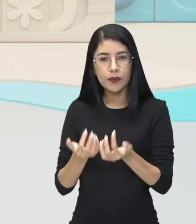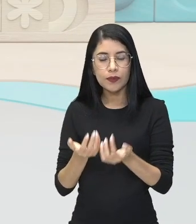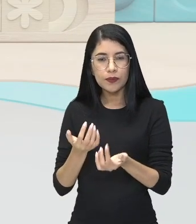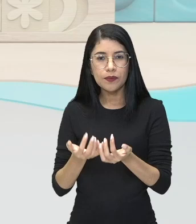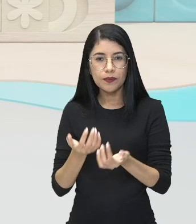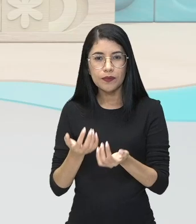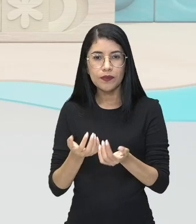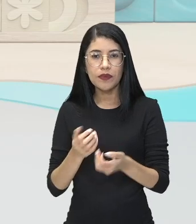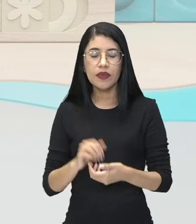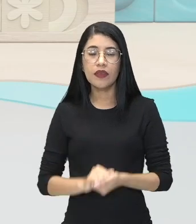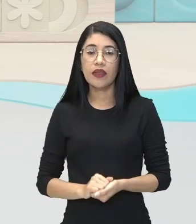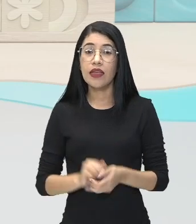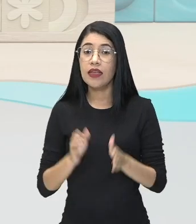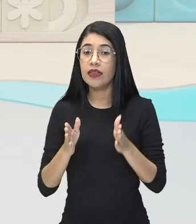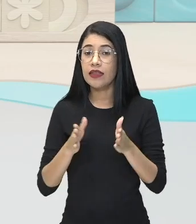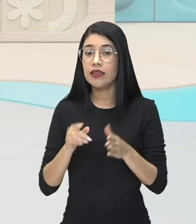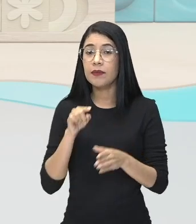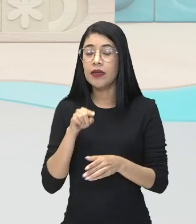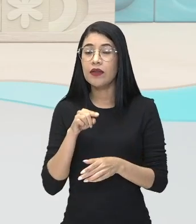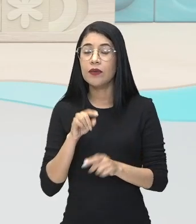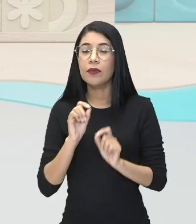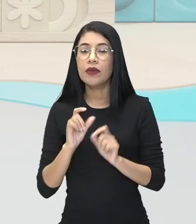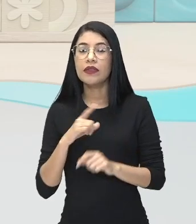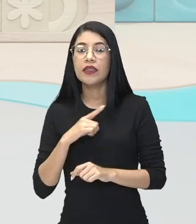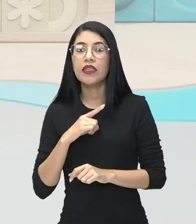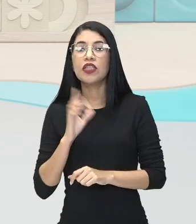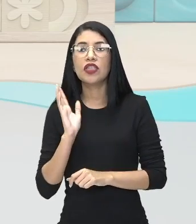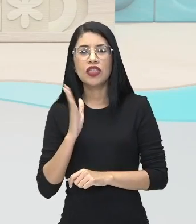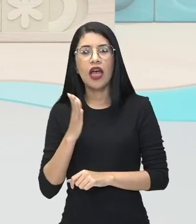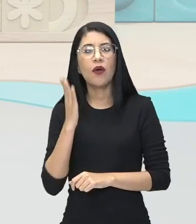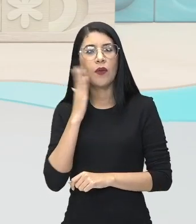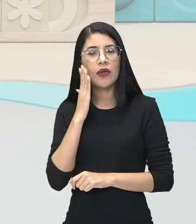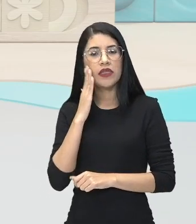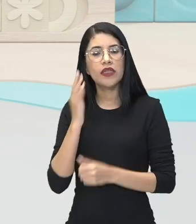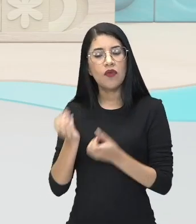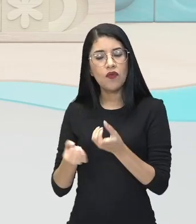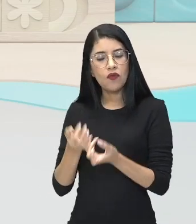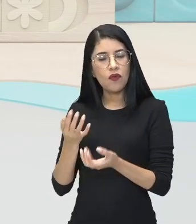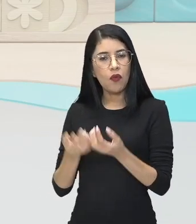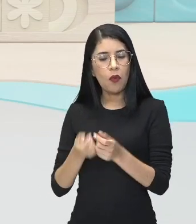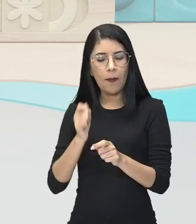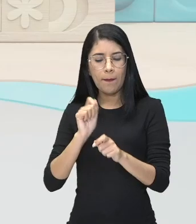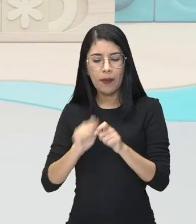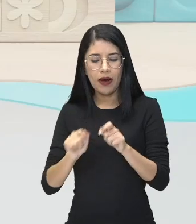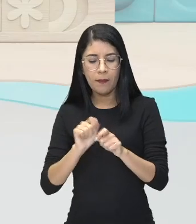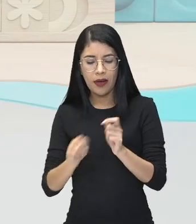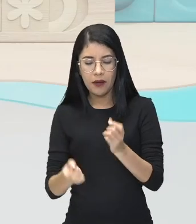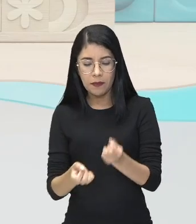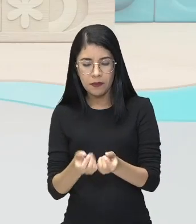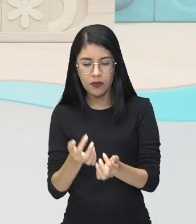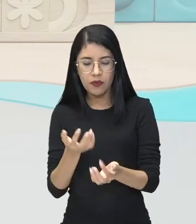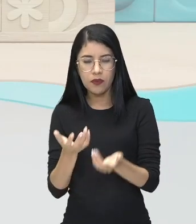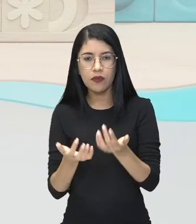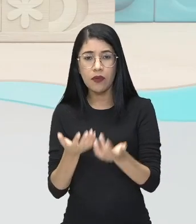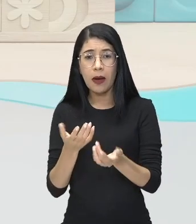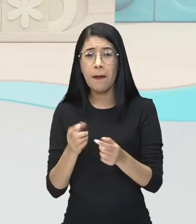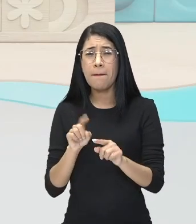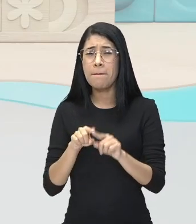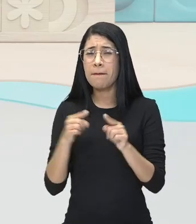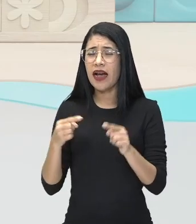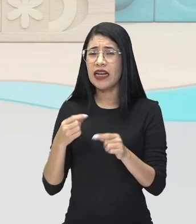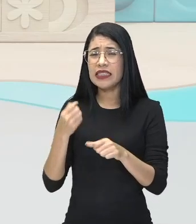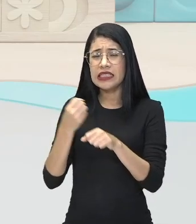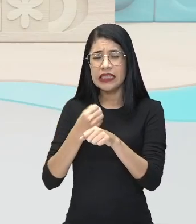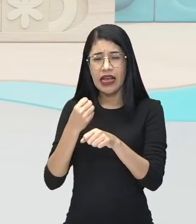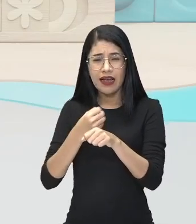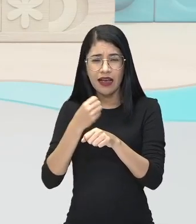viviam. Nesse período aqui, gente, eles já tinham domínio do fogo, mas isso, para acontecer isso, levou milhões de